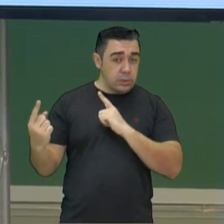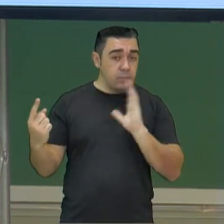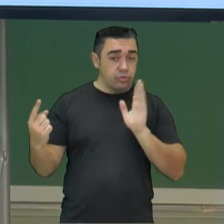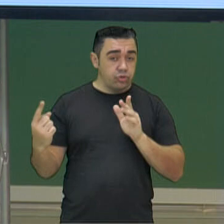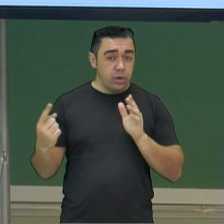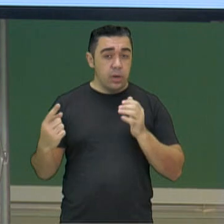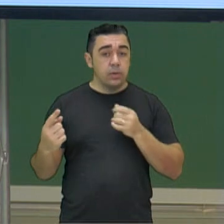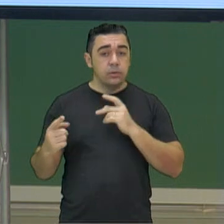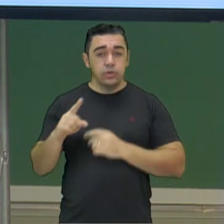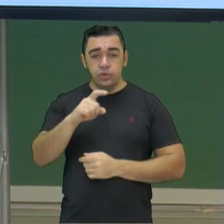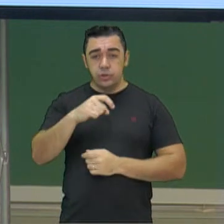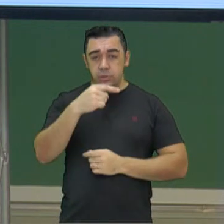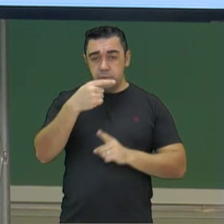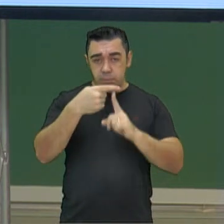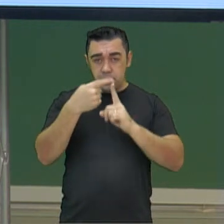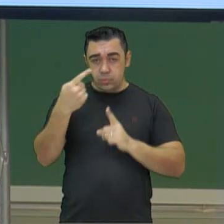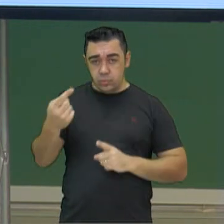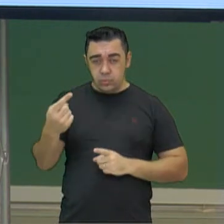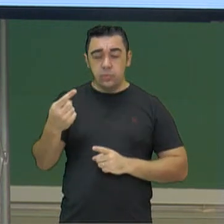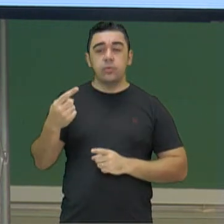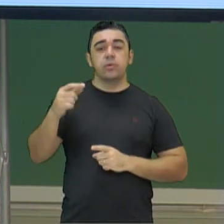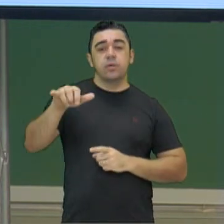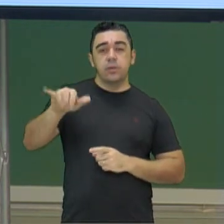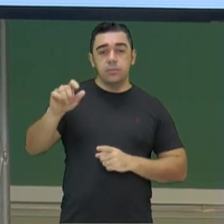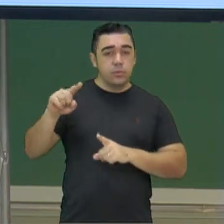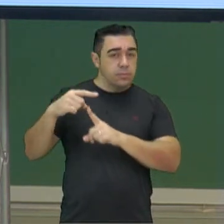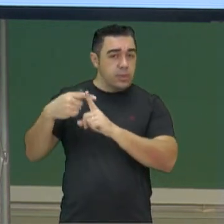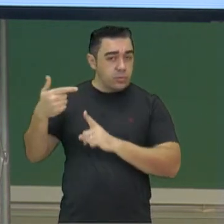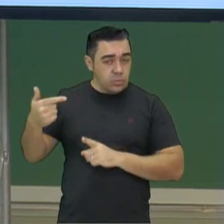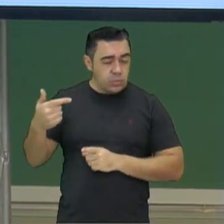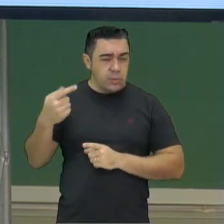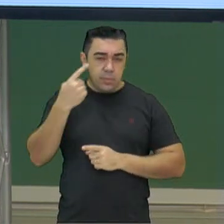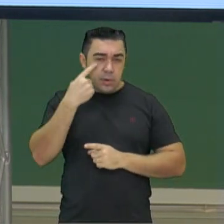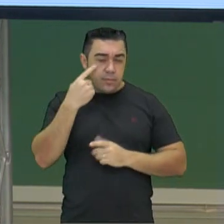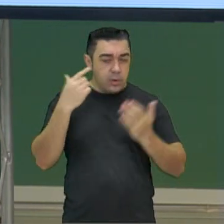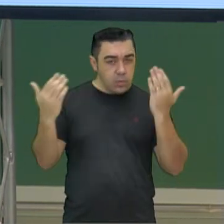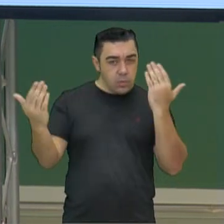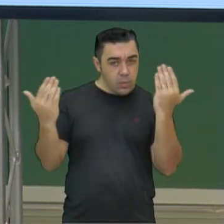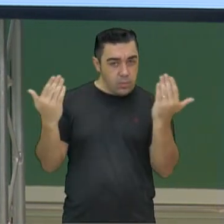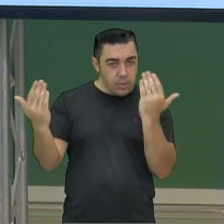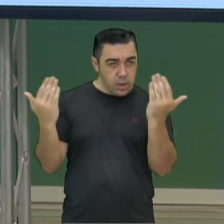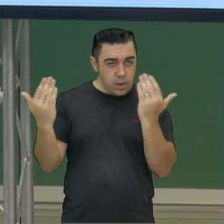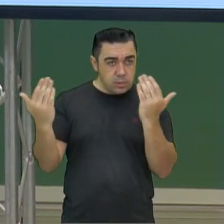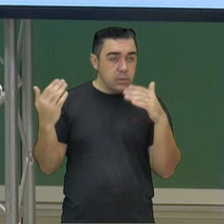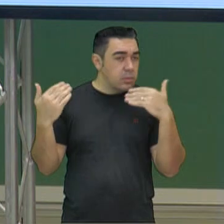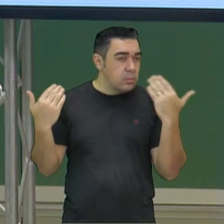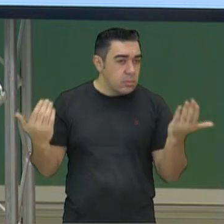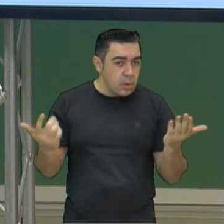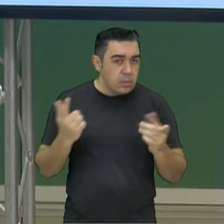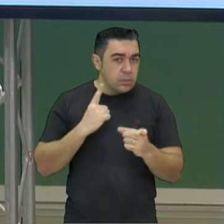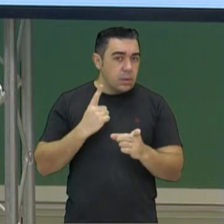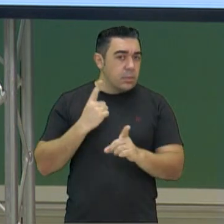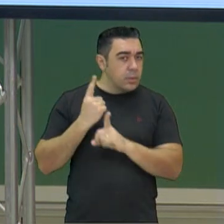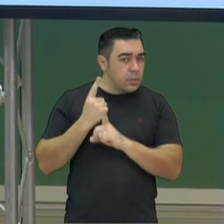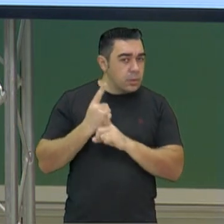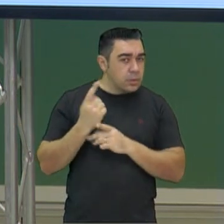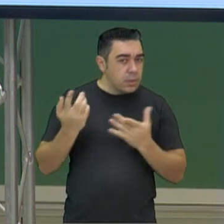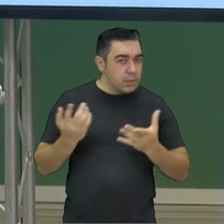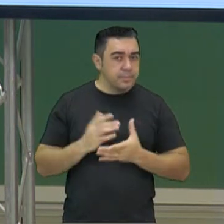enunciado, x mais 1, y mais 2, para a gente poder fazer por comparação quais são os valores que nós temos que tirar